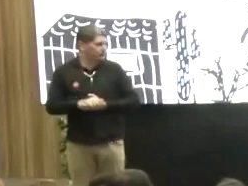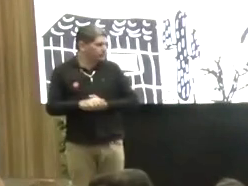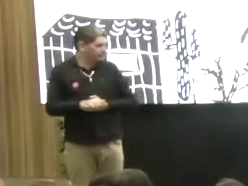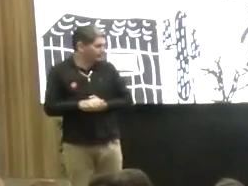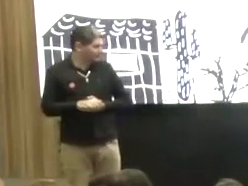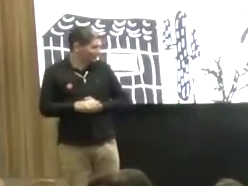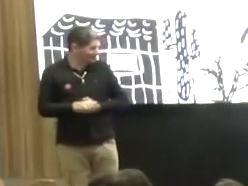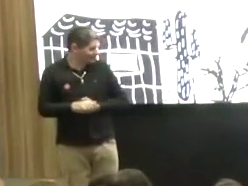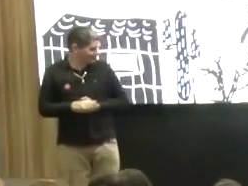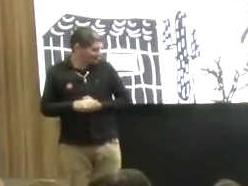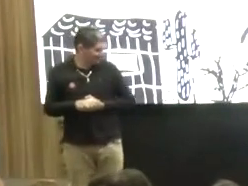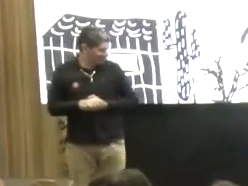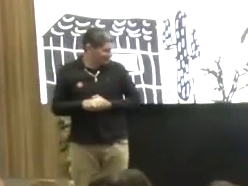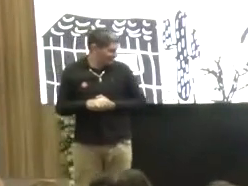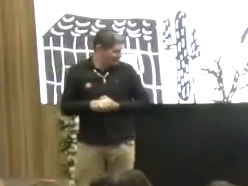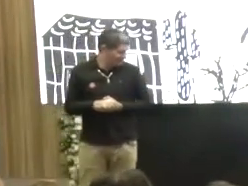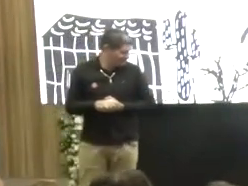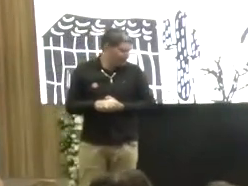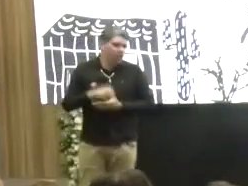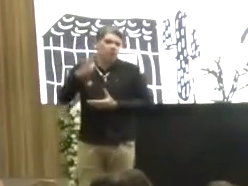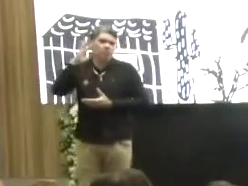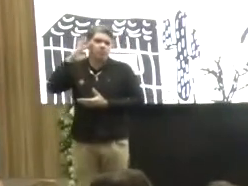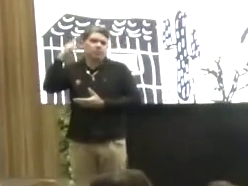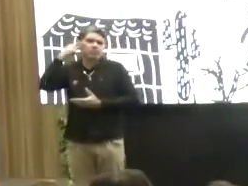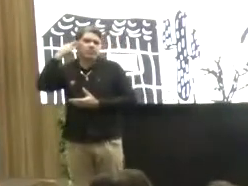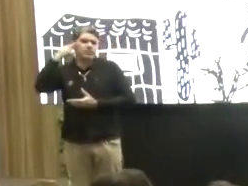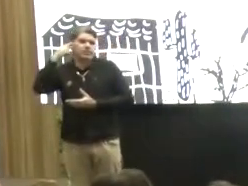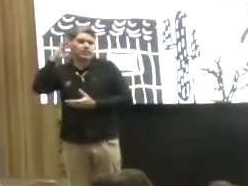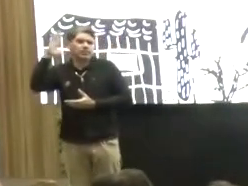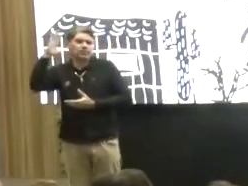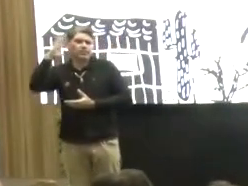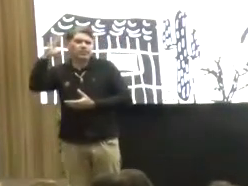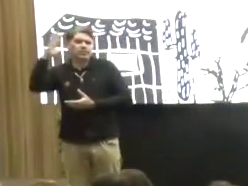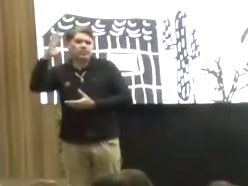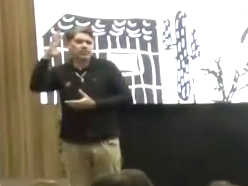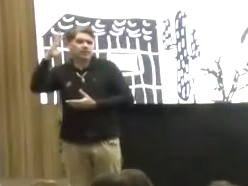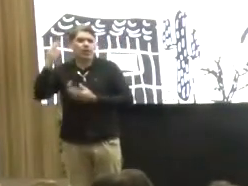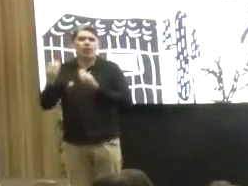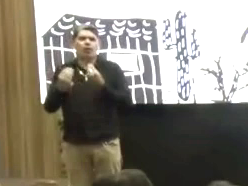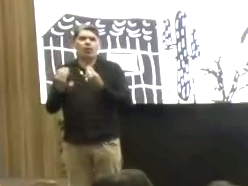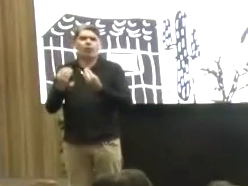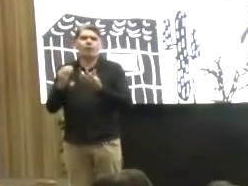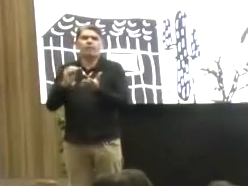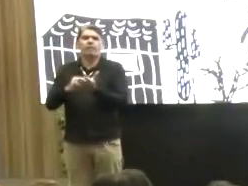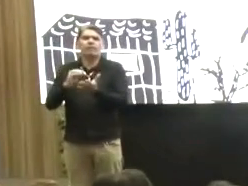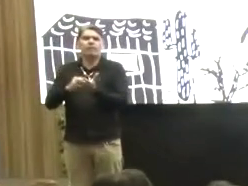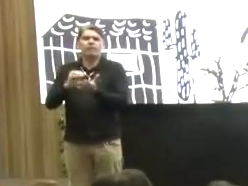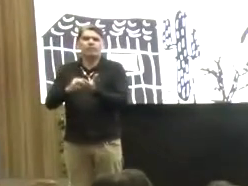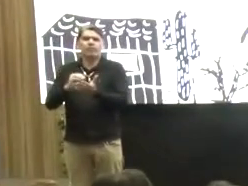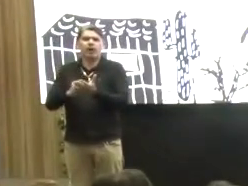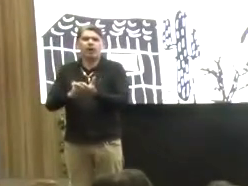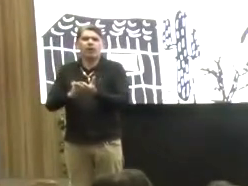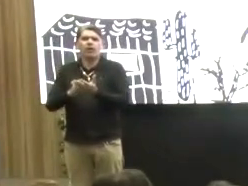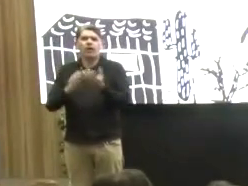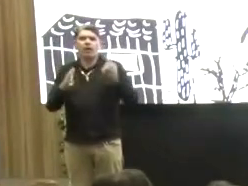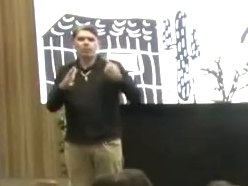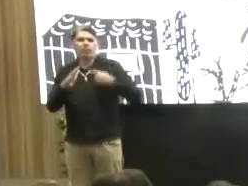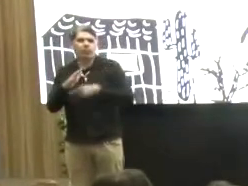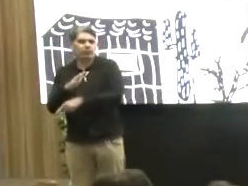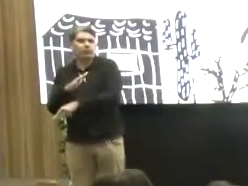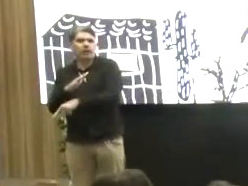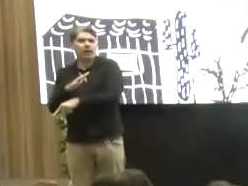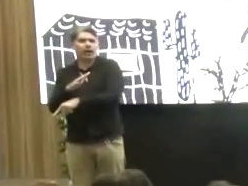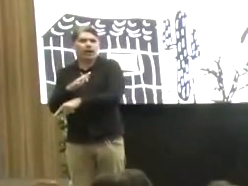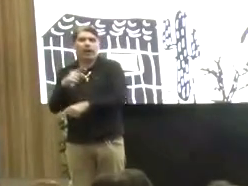Não, eu só fiquei pensando aqui que a gente não explorou suficientemente a fala daquelas